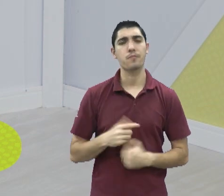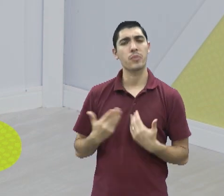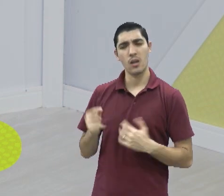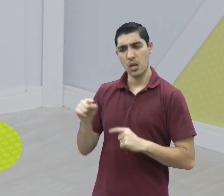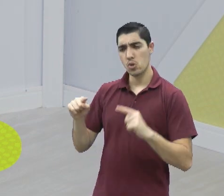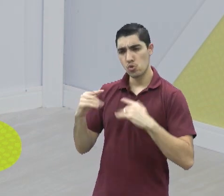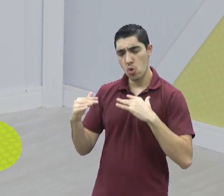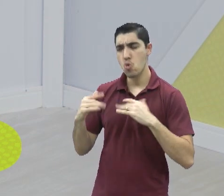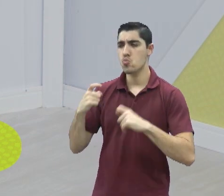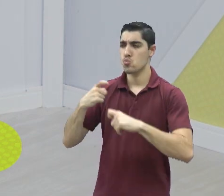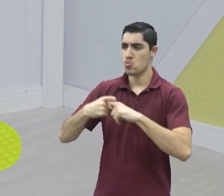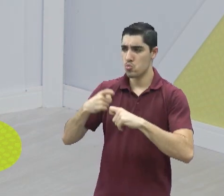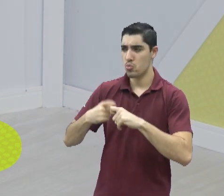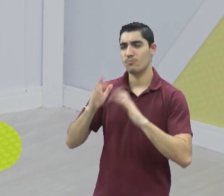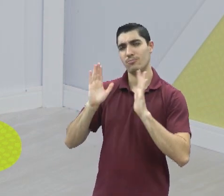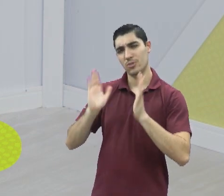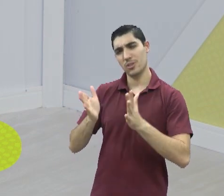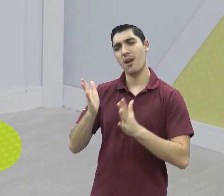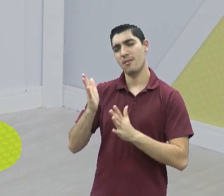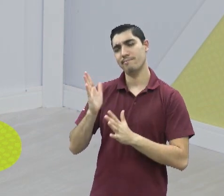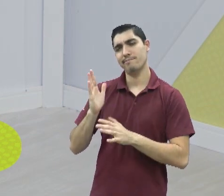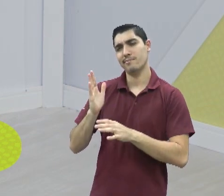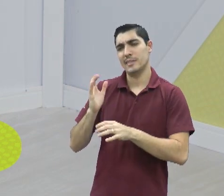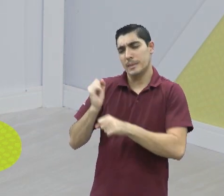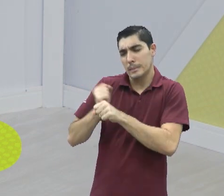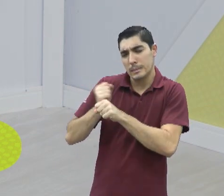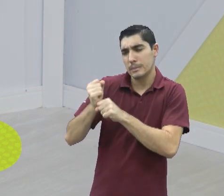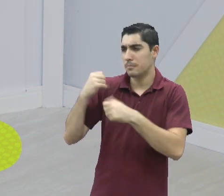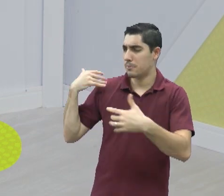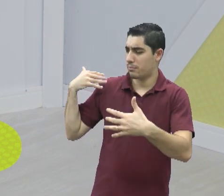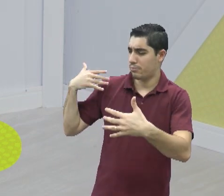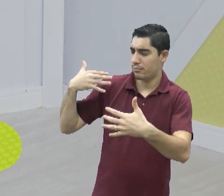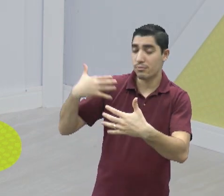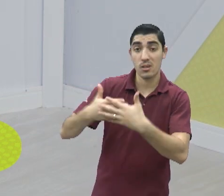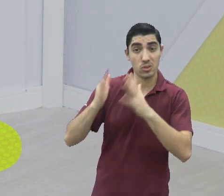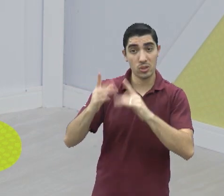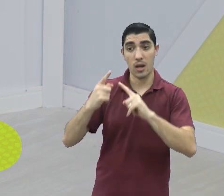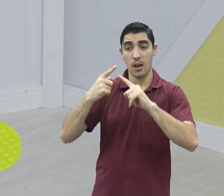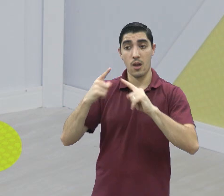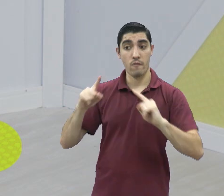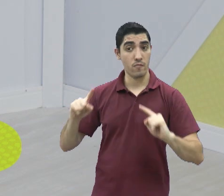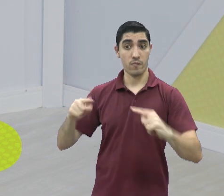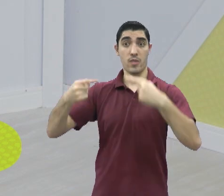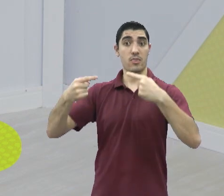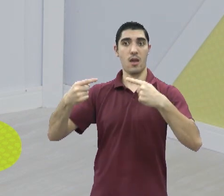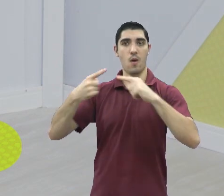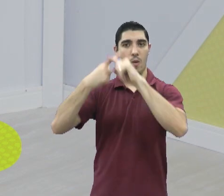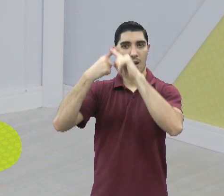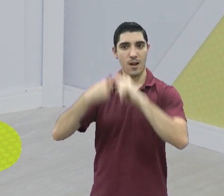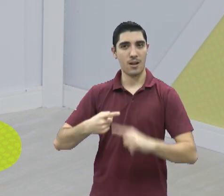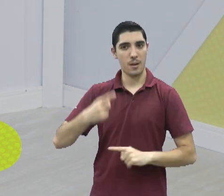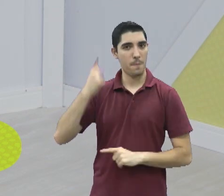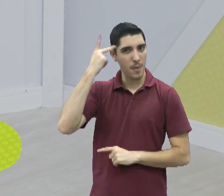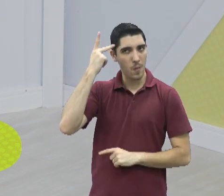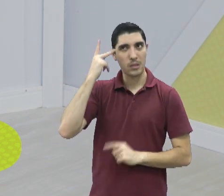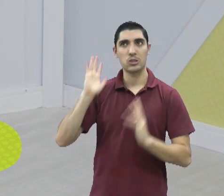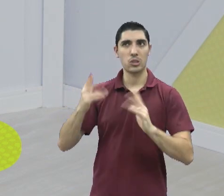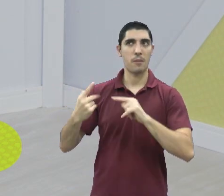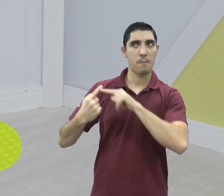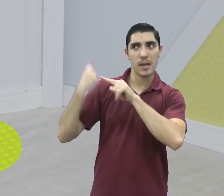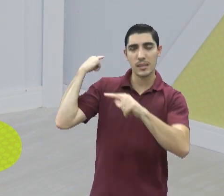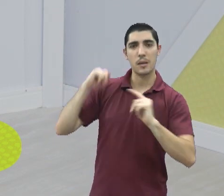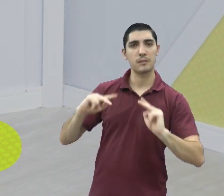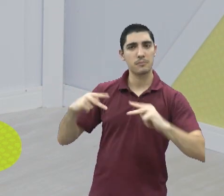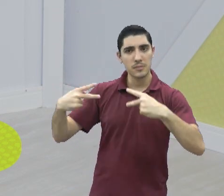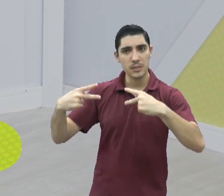bem que já se passou muito tempo, né? Já decidiram título de campeonato paulista, já fizeram semifinais, jogos homéricos aí